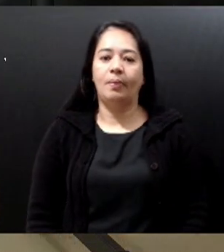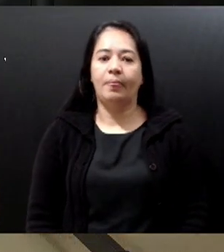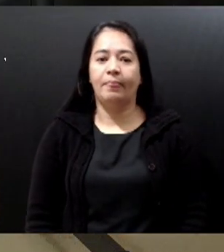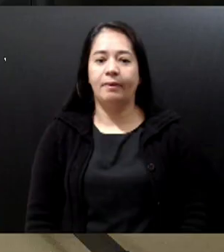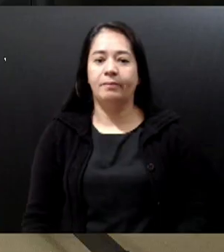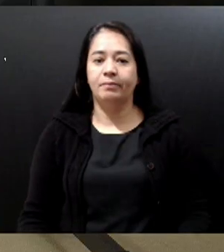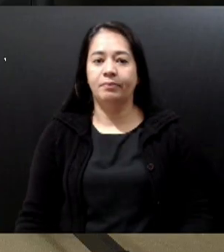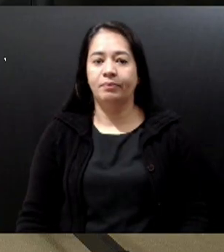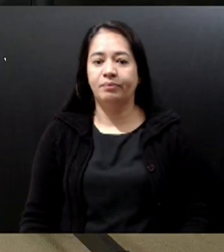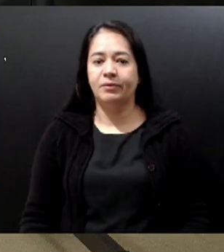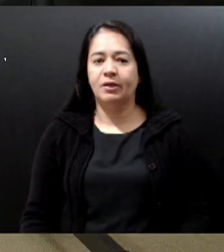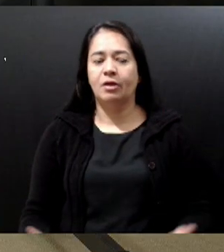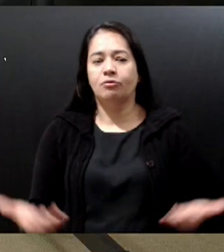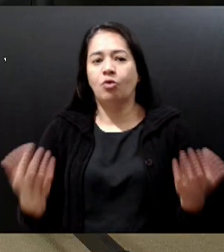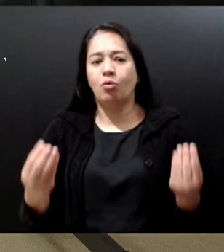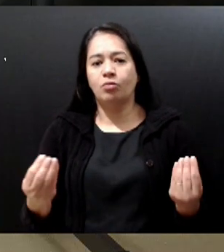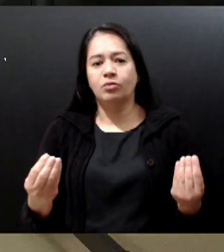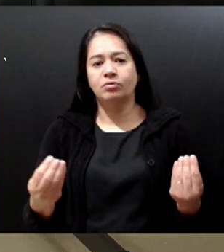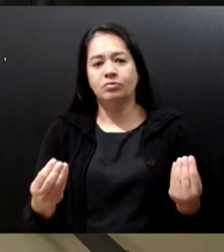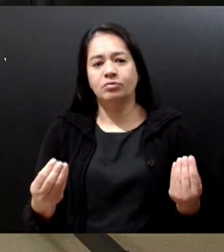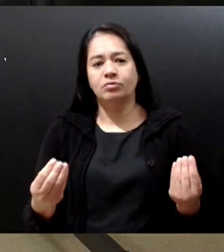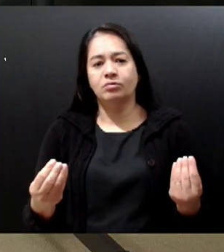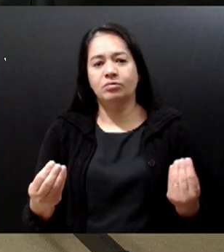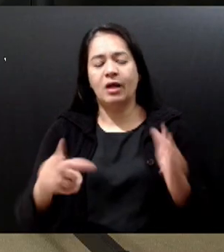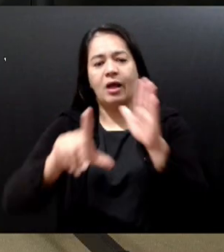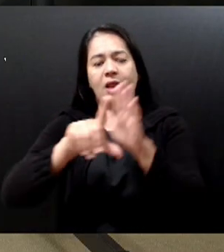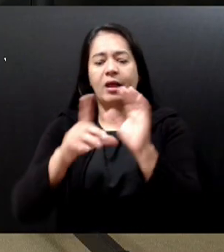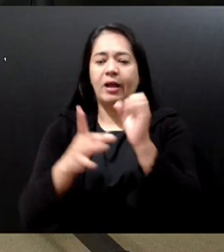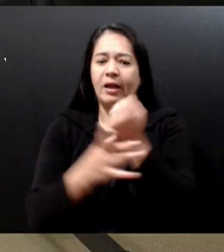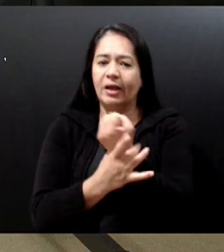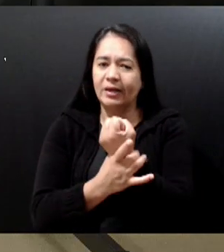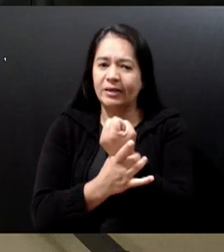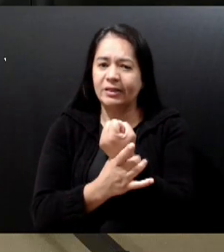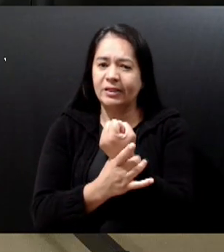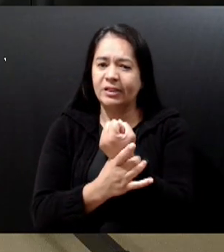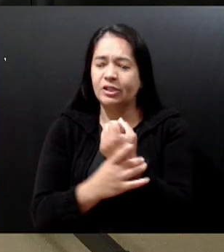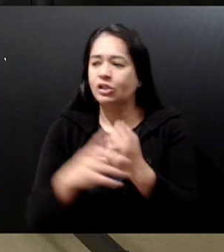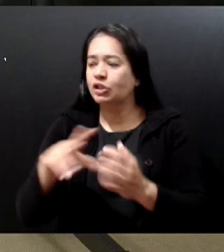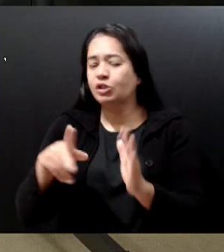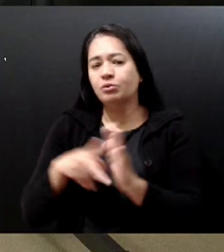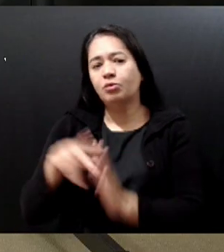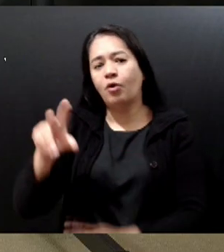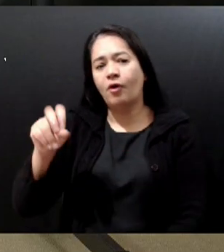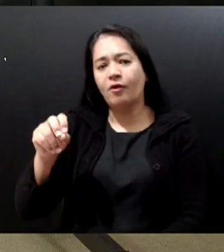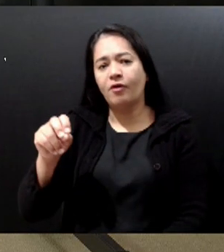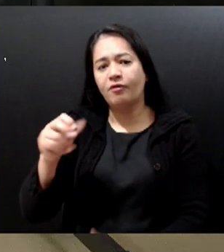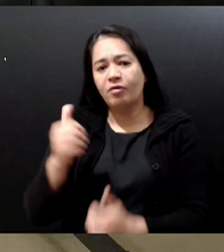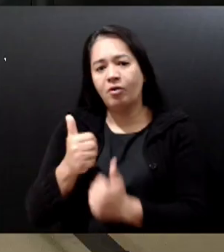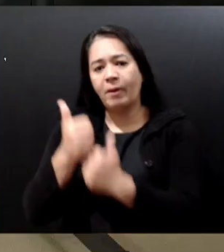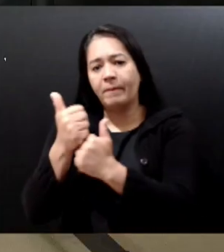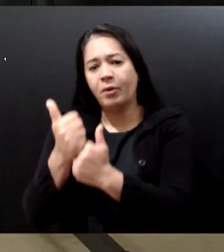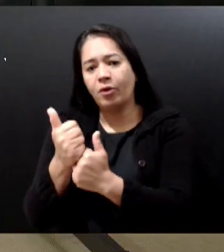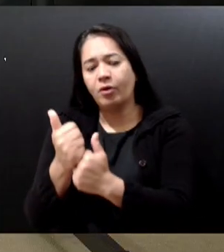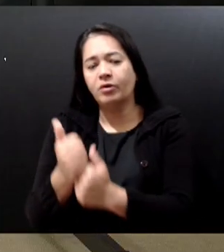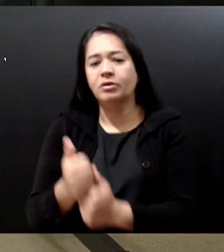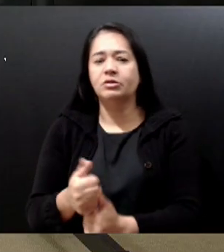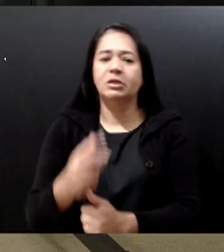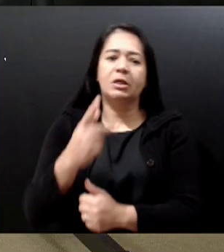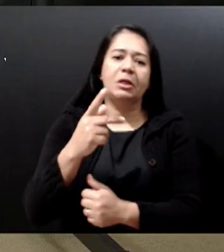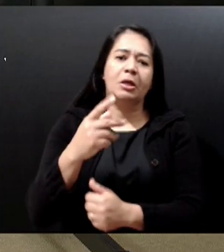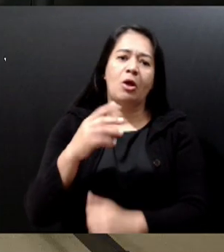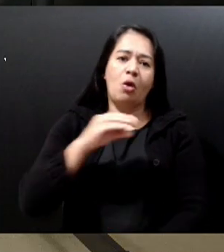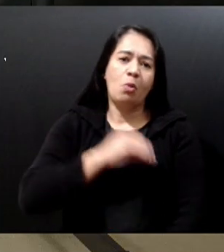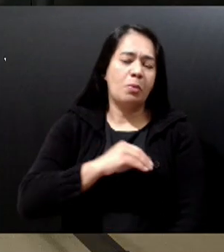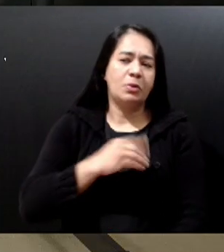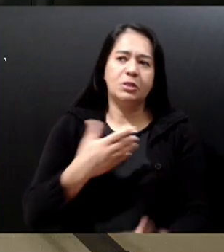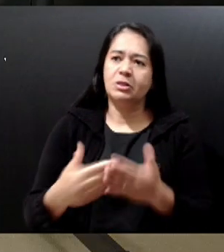avós, a lei garante aos avós algum tipo de amparo legal, seja pensão, guarda, herança, e a